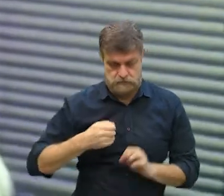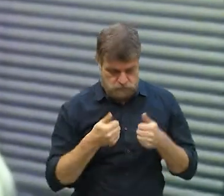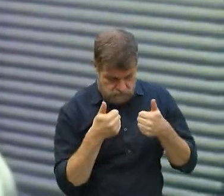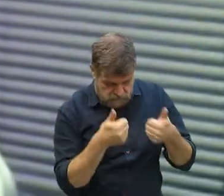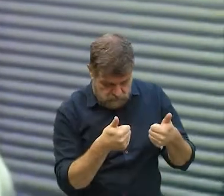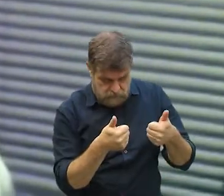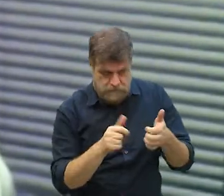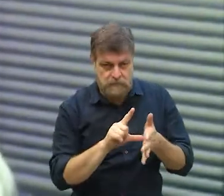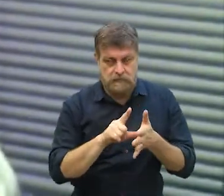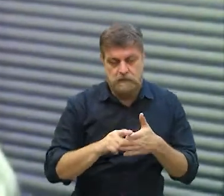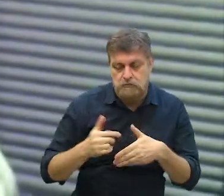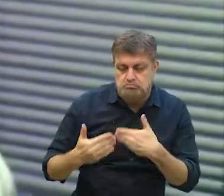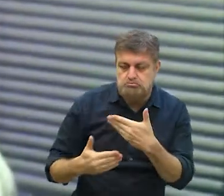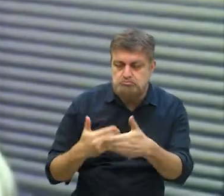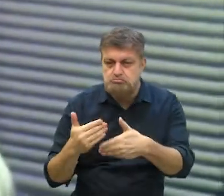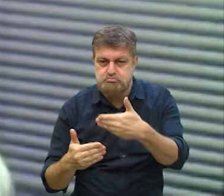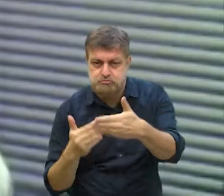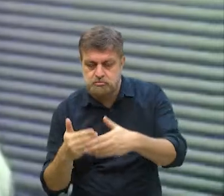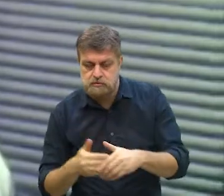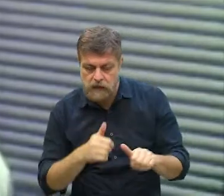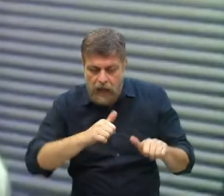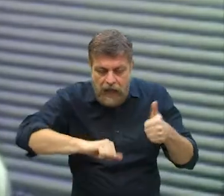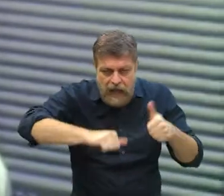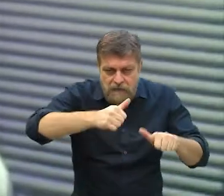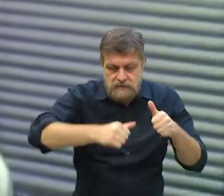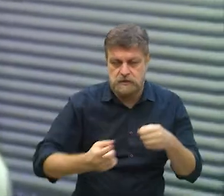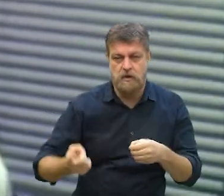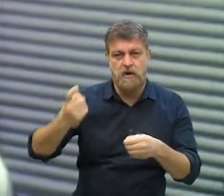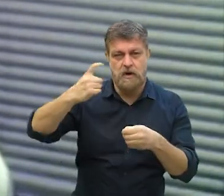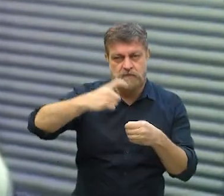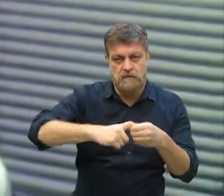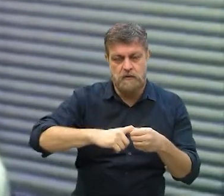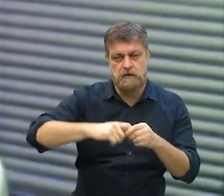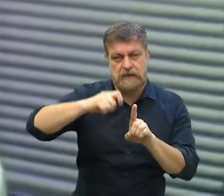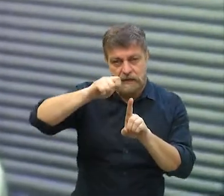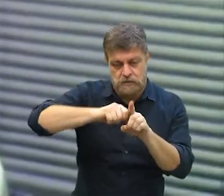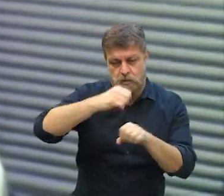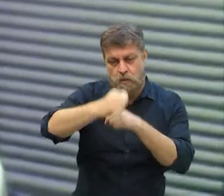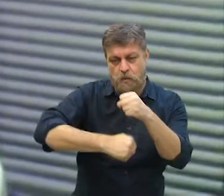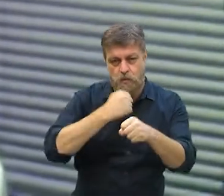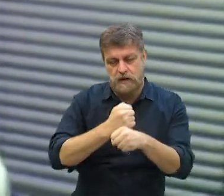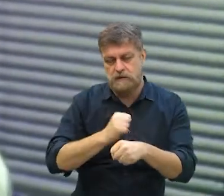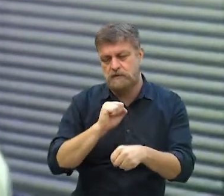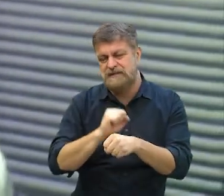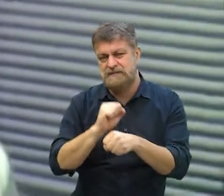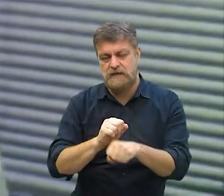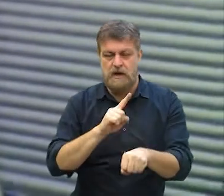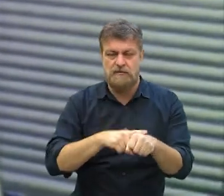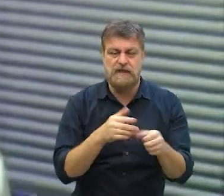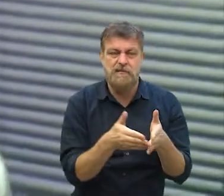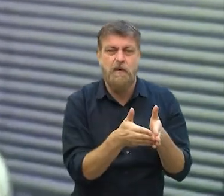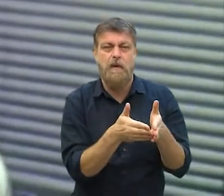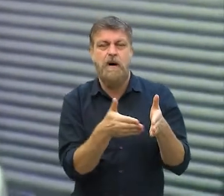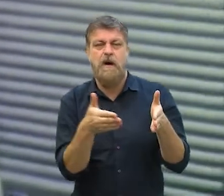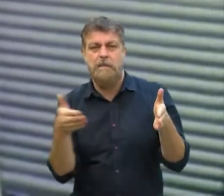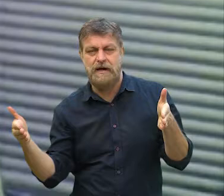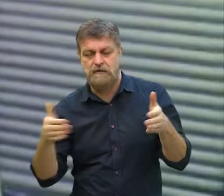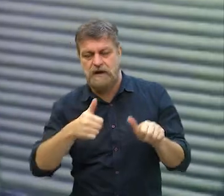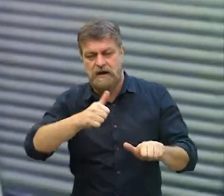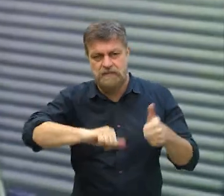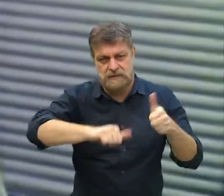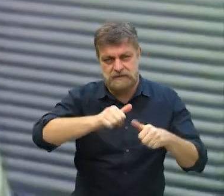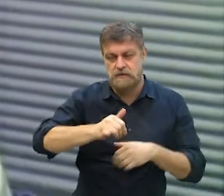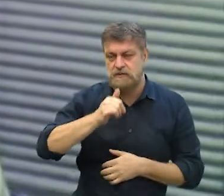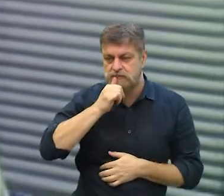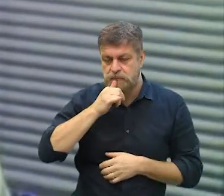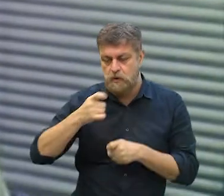inicial. Se tiver tudo bem, aí você vai avaliar como estava aquela avaliação, você pode voltar a fazer anual ou dar um espaço maior, dependendo